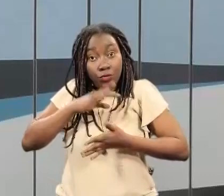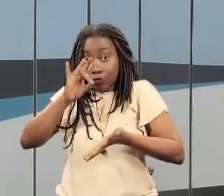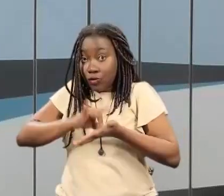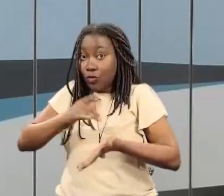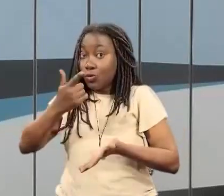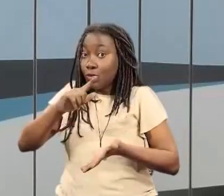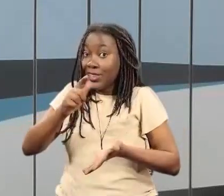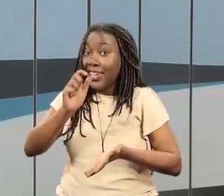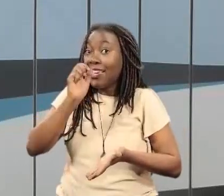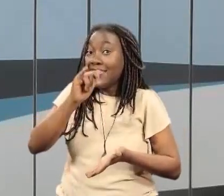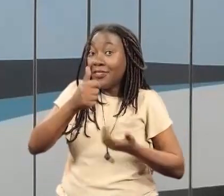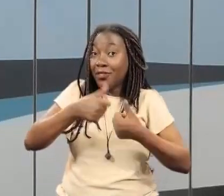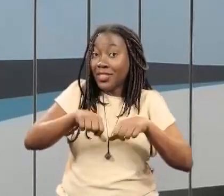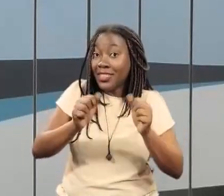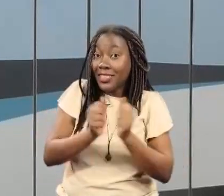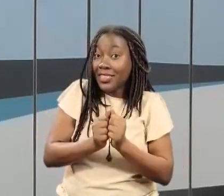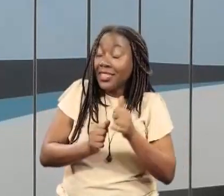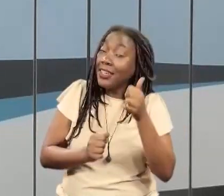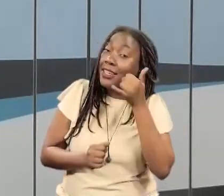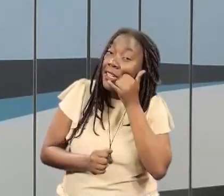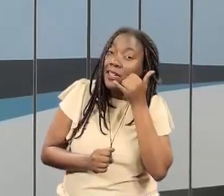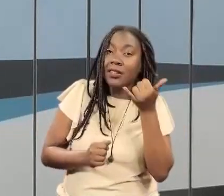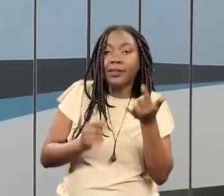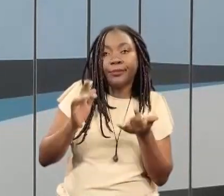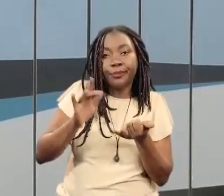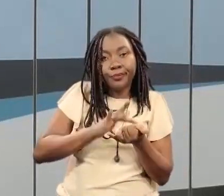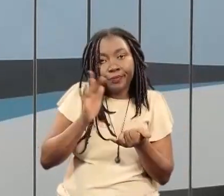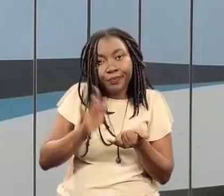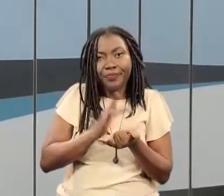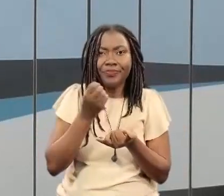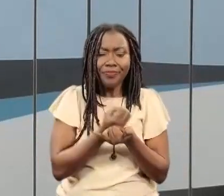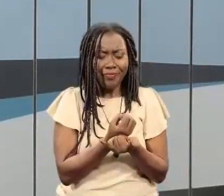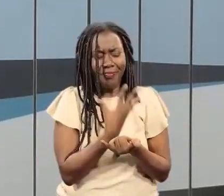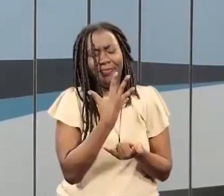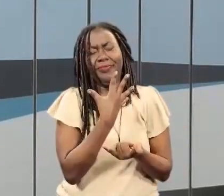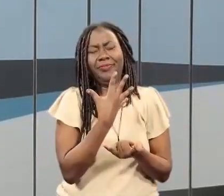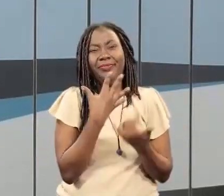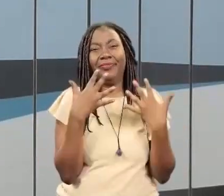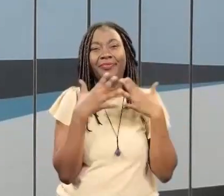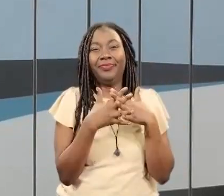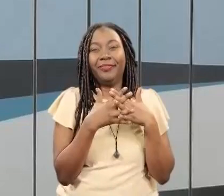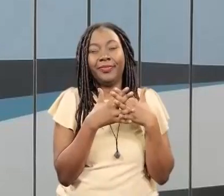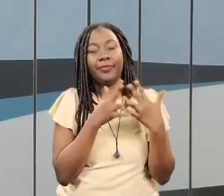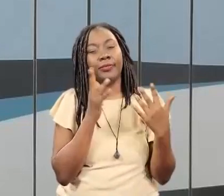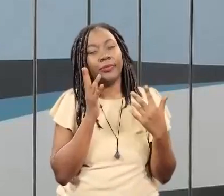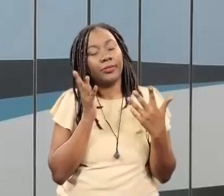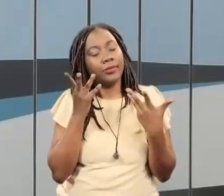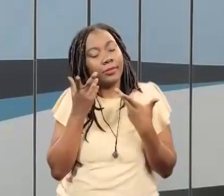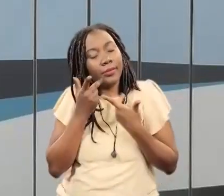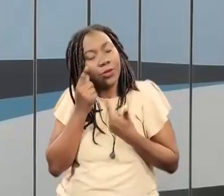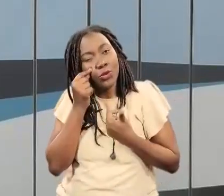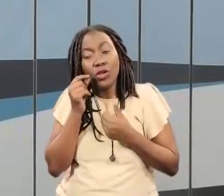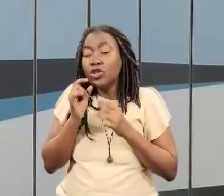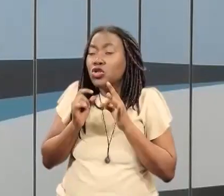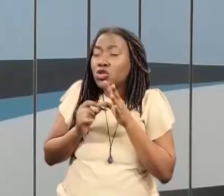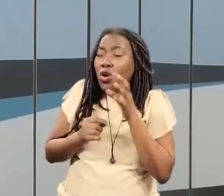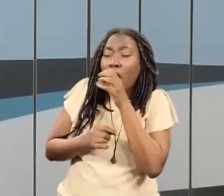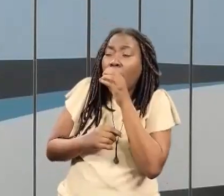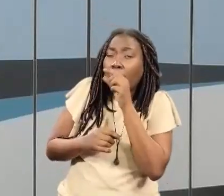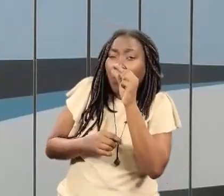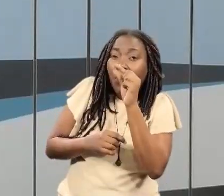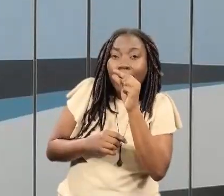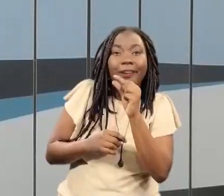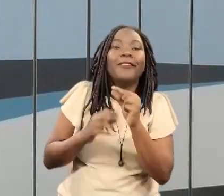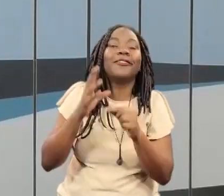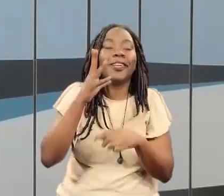com o telefone, com o celular, né, o smartphone, essa luz prejudica a sua qualidade do sono. Então, mas é só um pouquinho. Vai